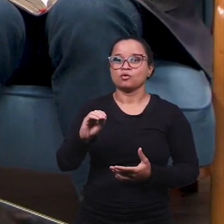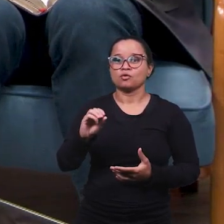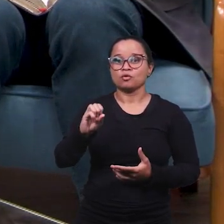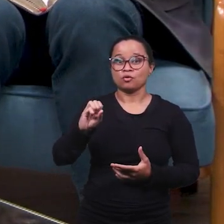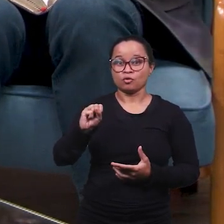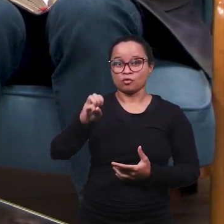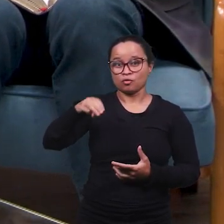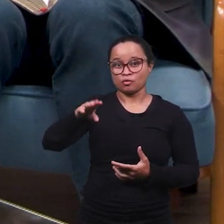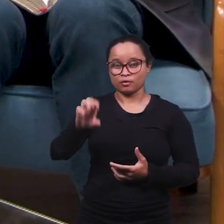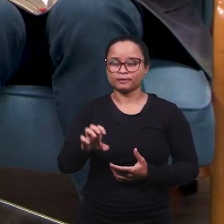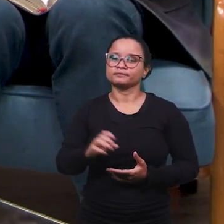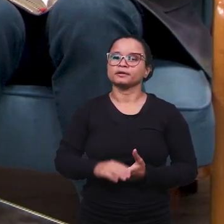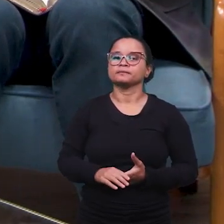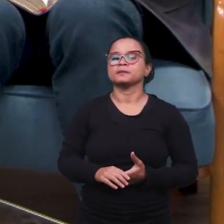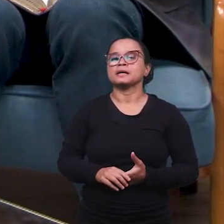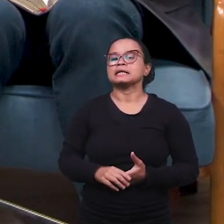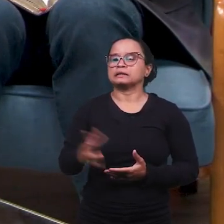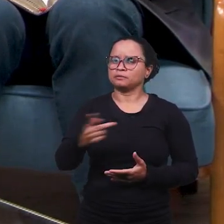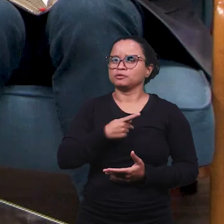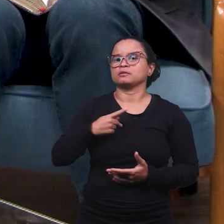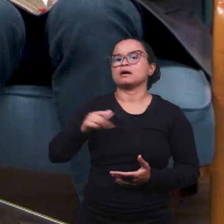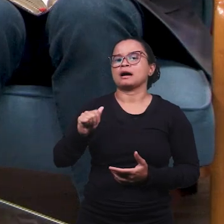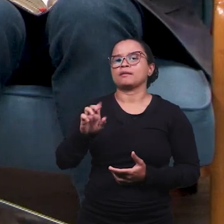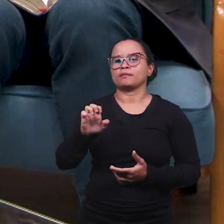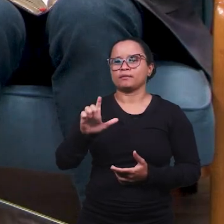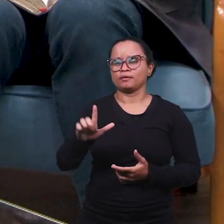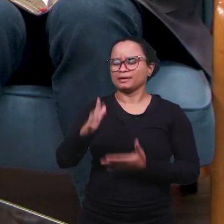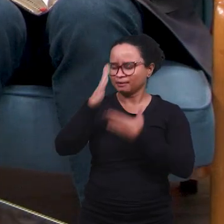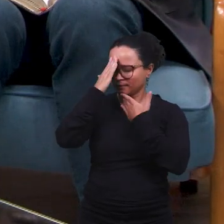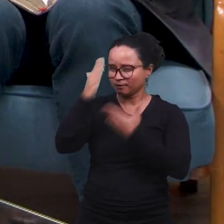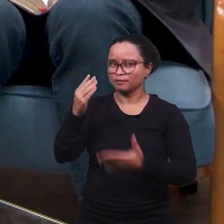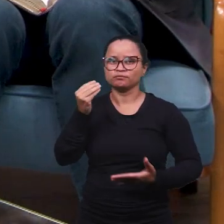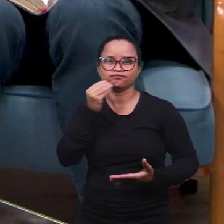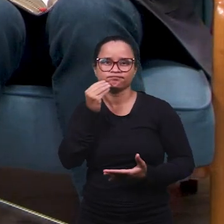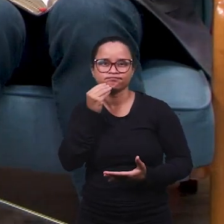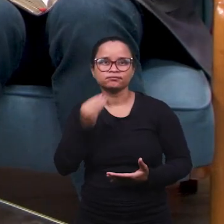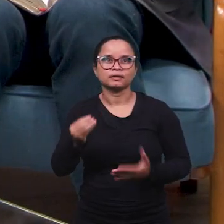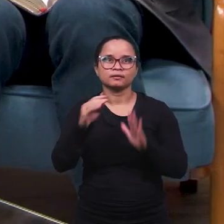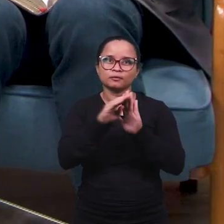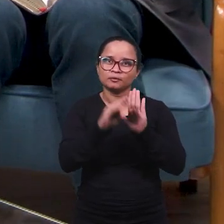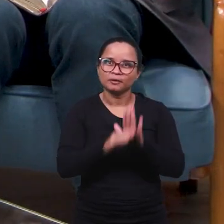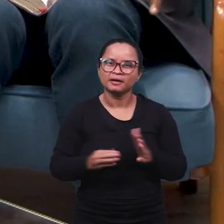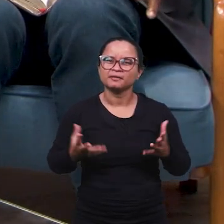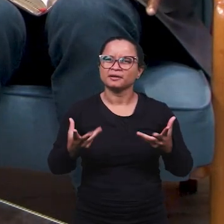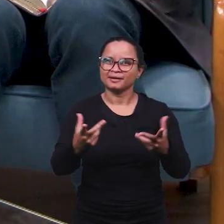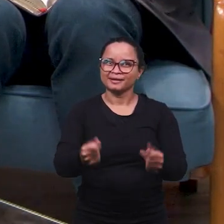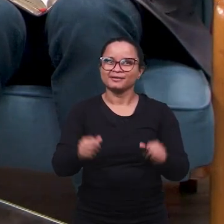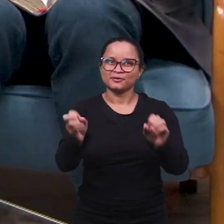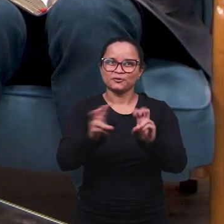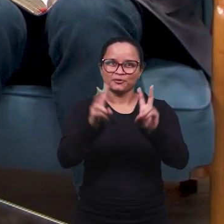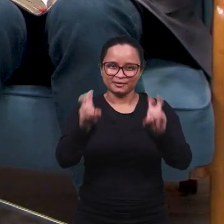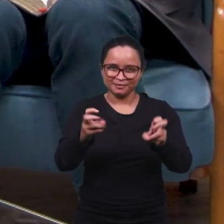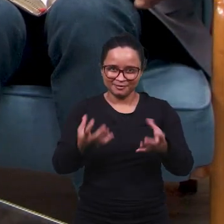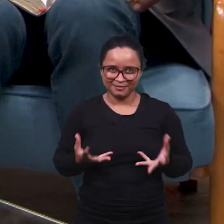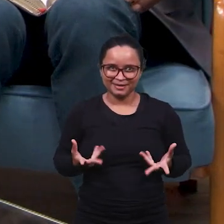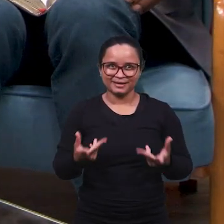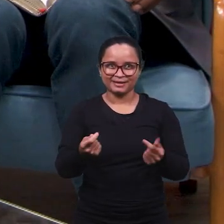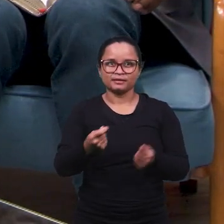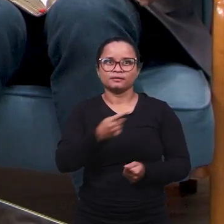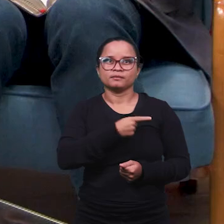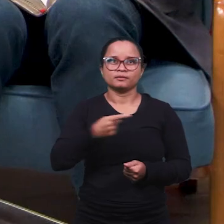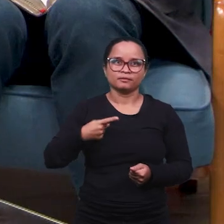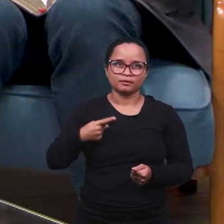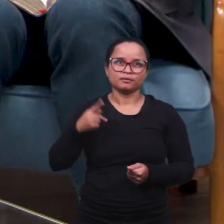Pastor Abel, quero agradecer muito essa oportunidade, podemos participar desse programa tão rico, um tema tão